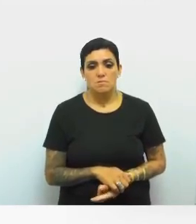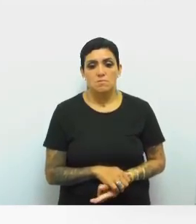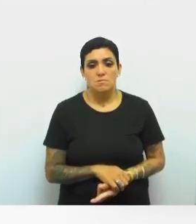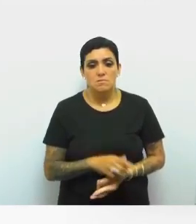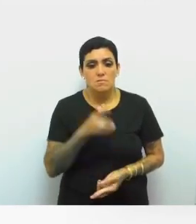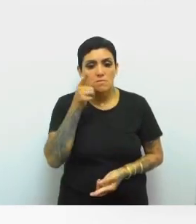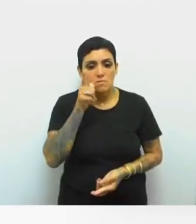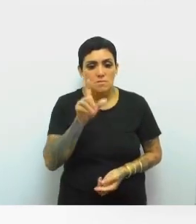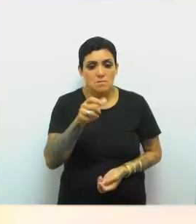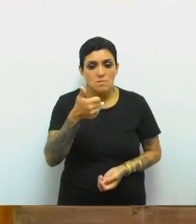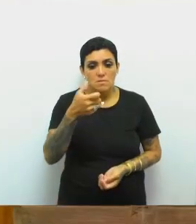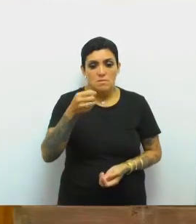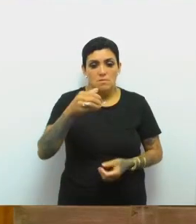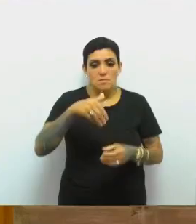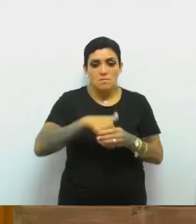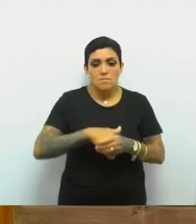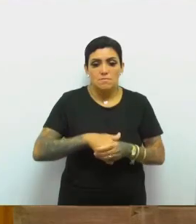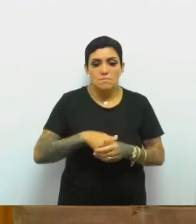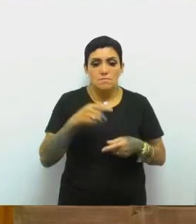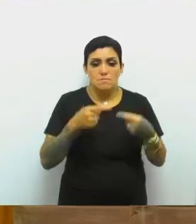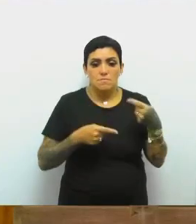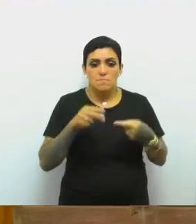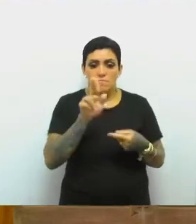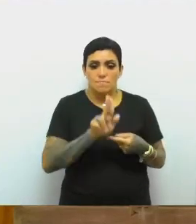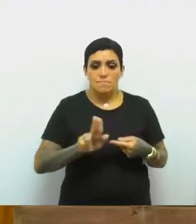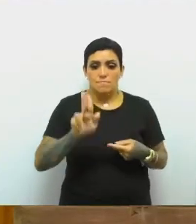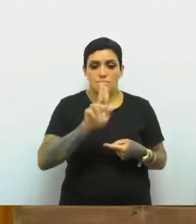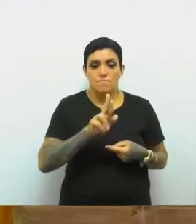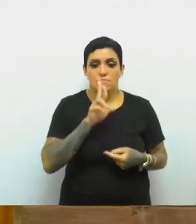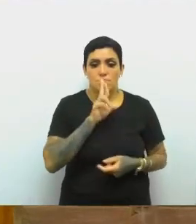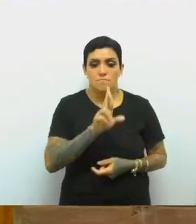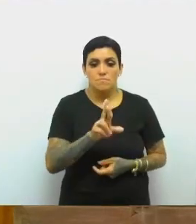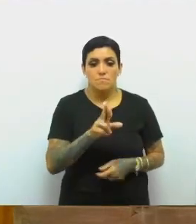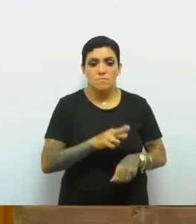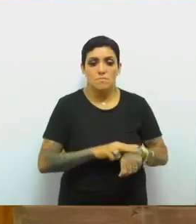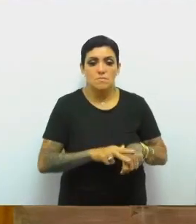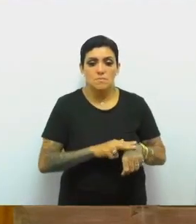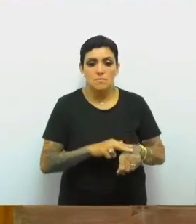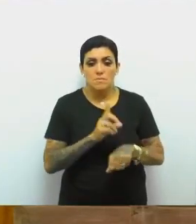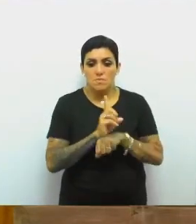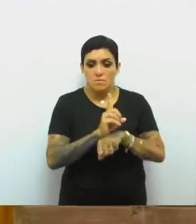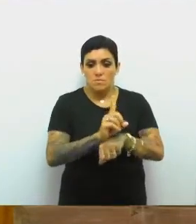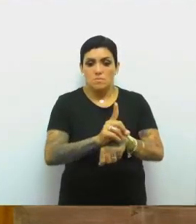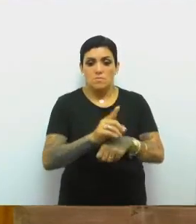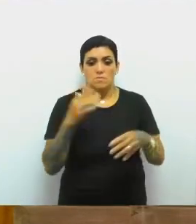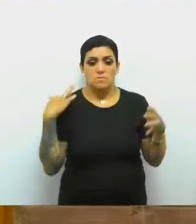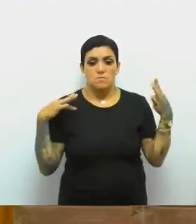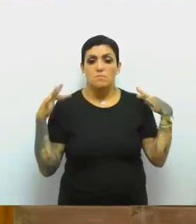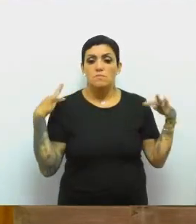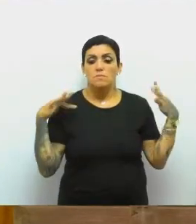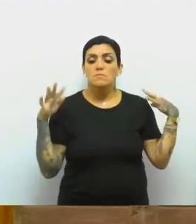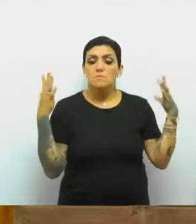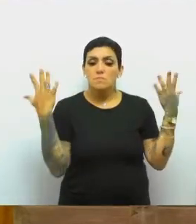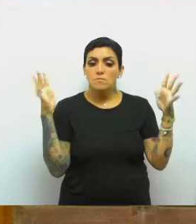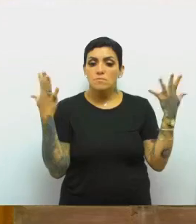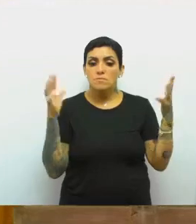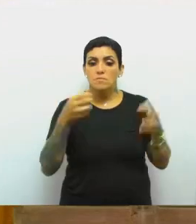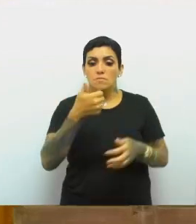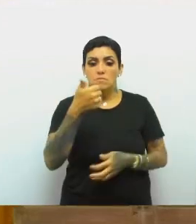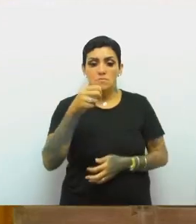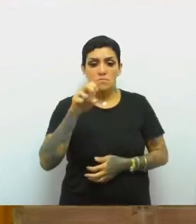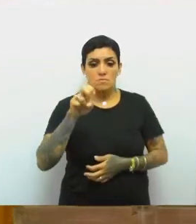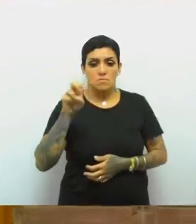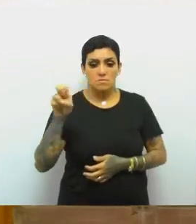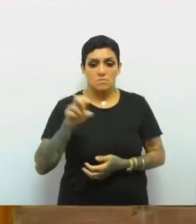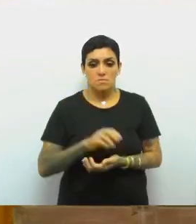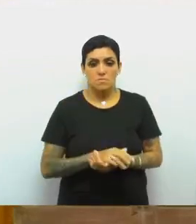Aprovado por 10 votos. Em discussão única, o requerimento verbal do vereador Dudu do Turismo, solicitou regime de urgência para a moção de aplauso 155 e